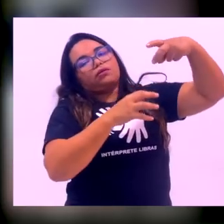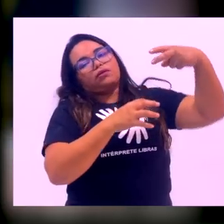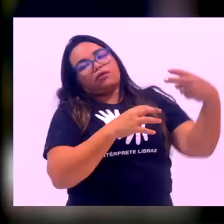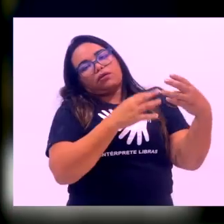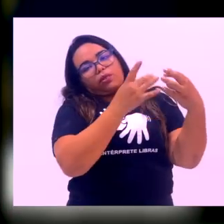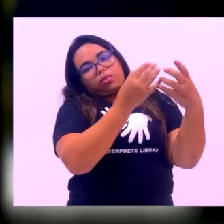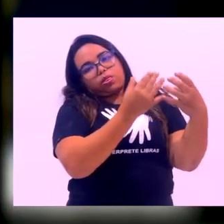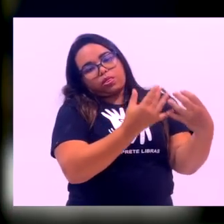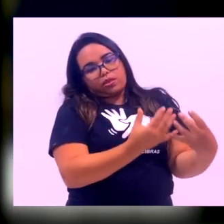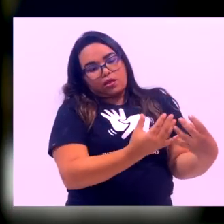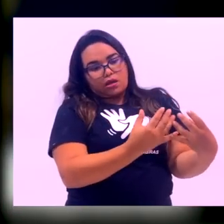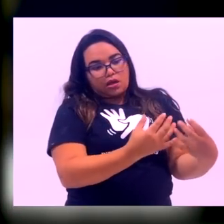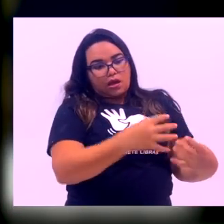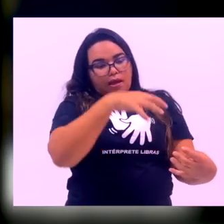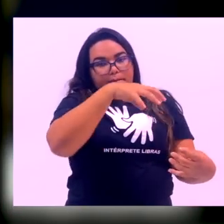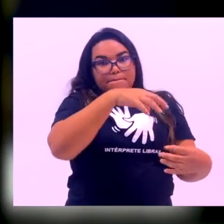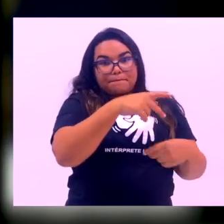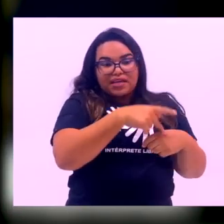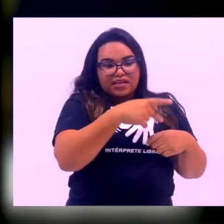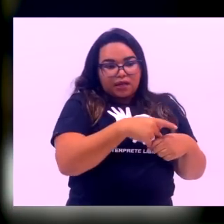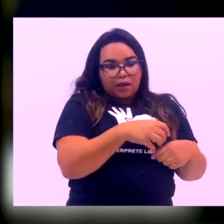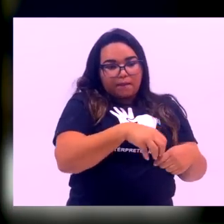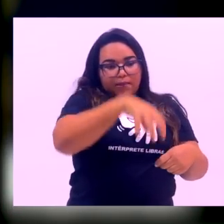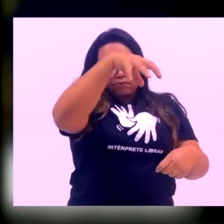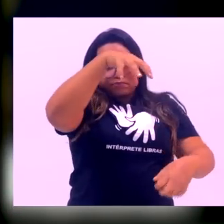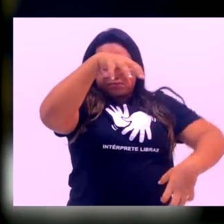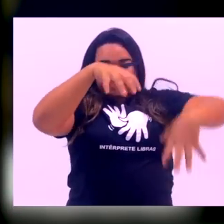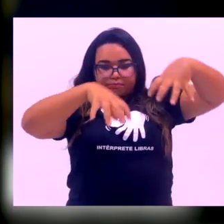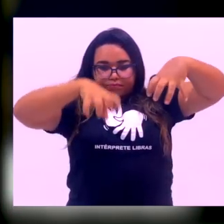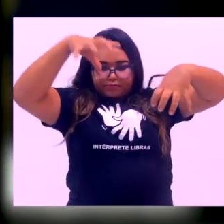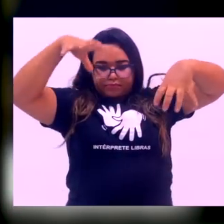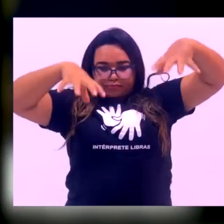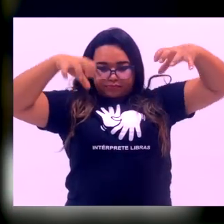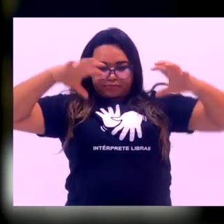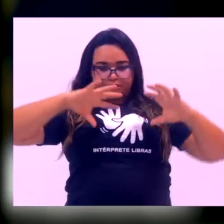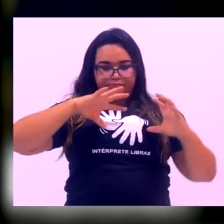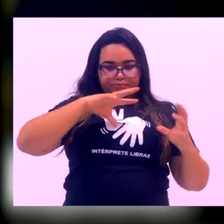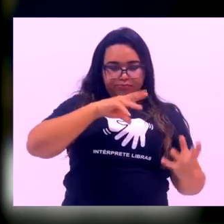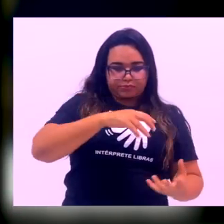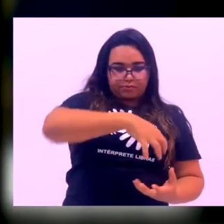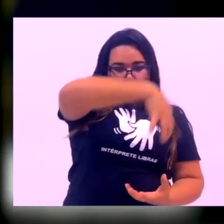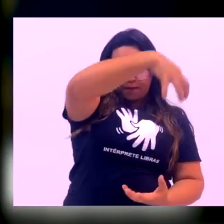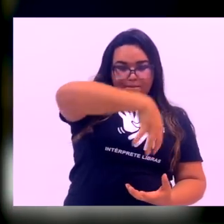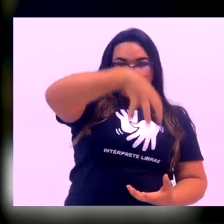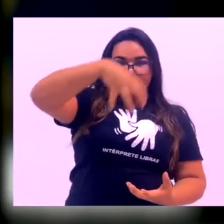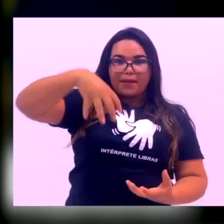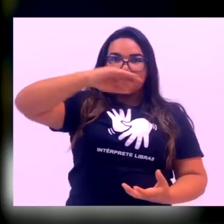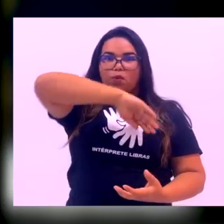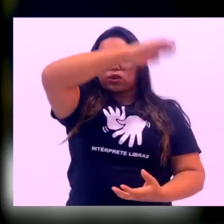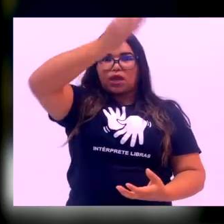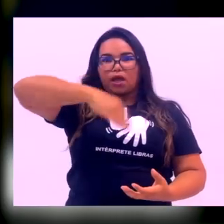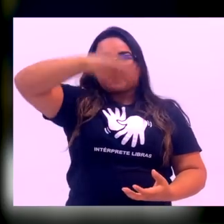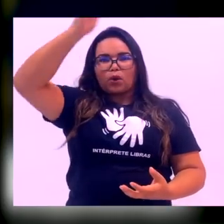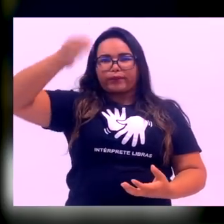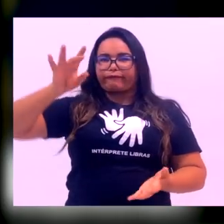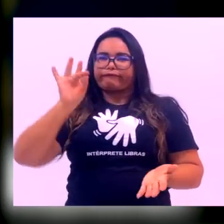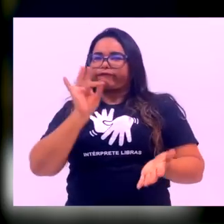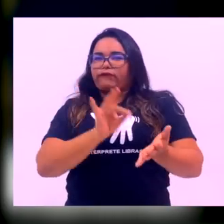O próprio Deus vai estabelecer um reino. O sonho é certo e a interpretação é certa.